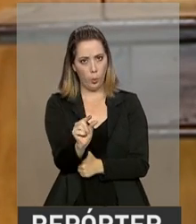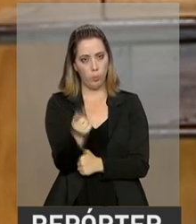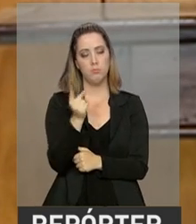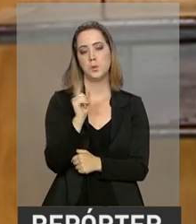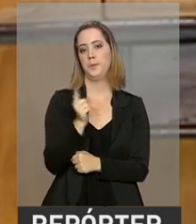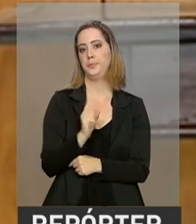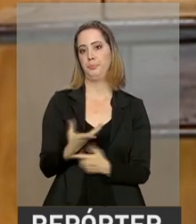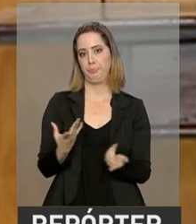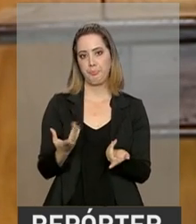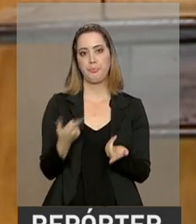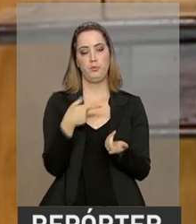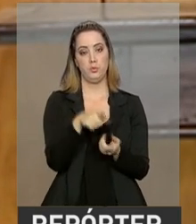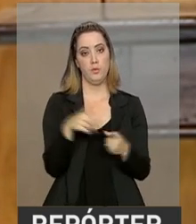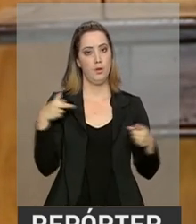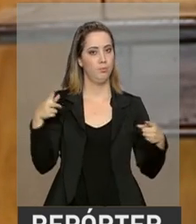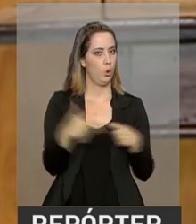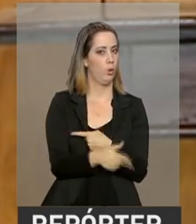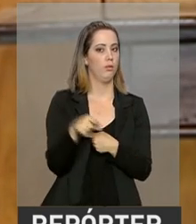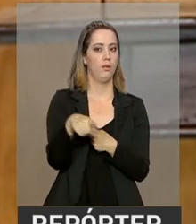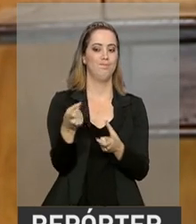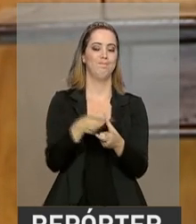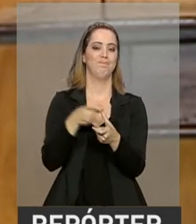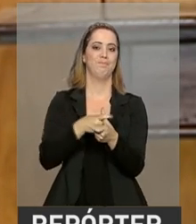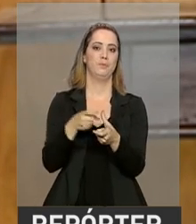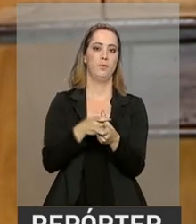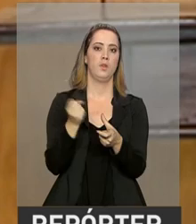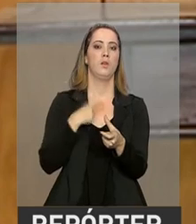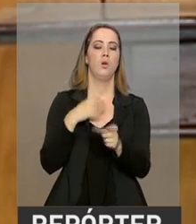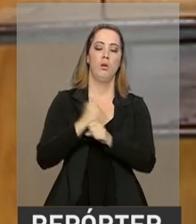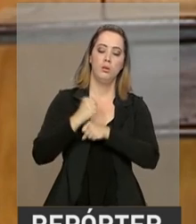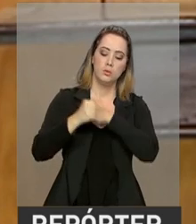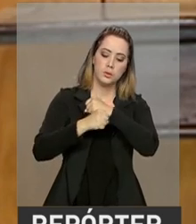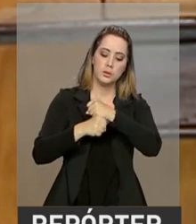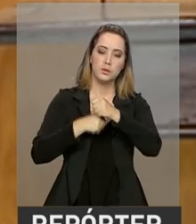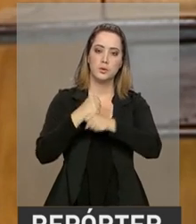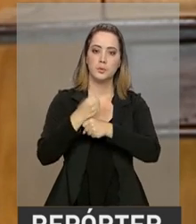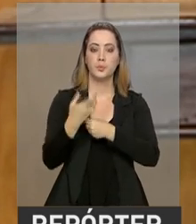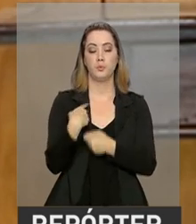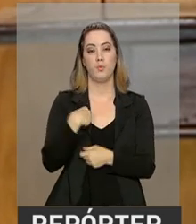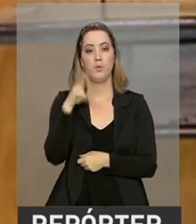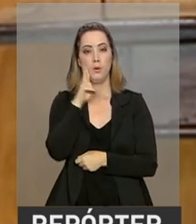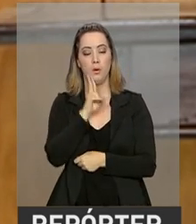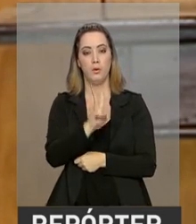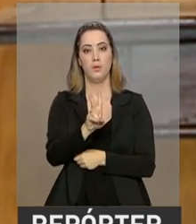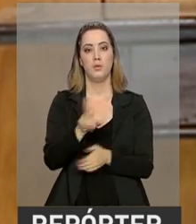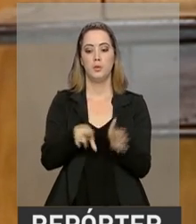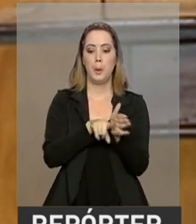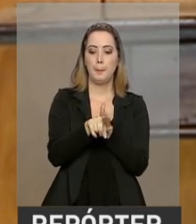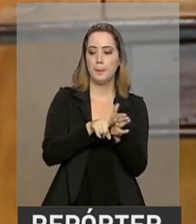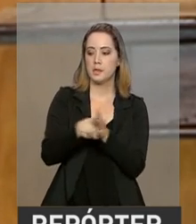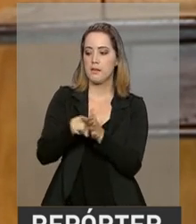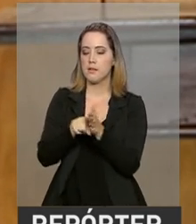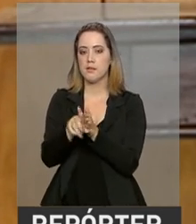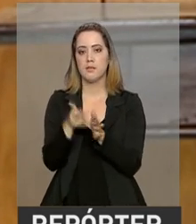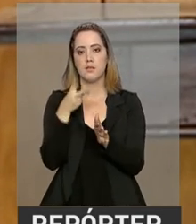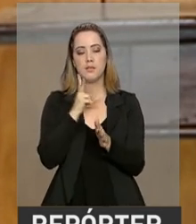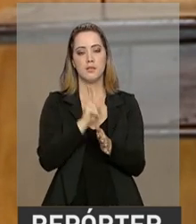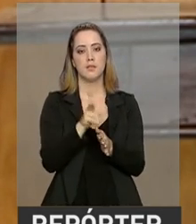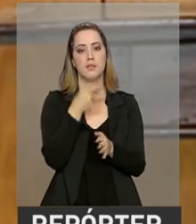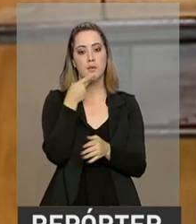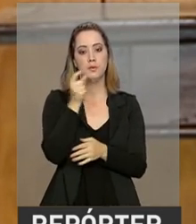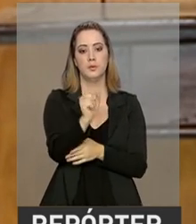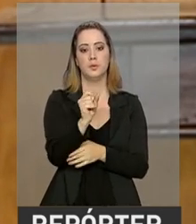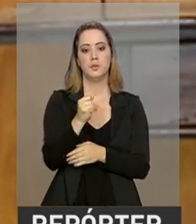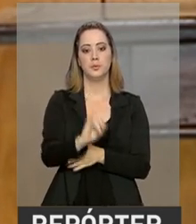é e para eliminar esse déficit você precisa de alguns anos aliás eu tenho pesquisas feitas eh que dizem o seguinte se